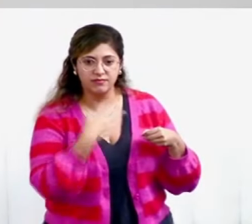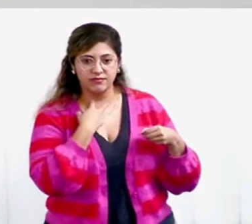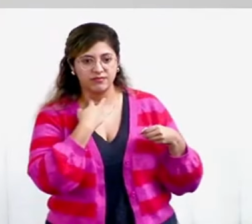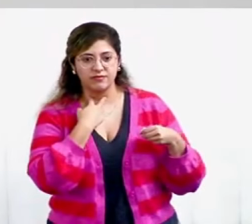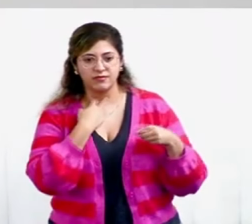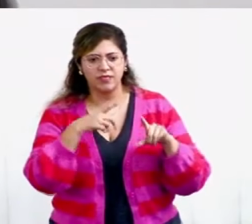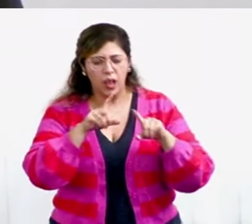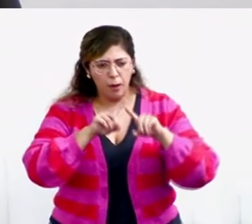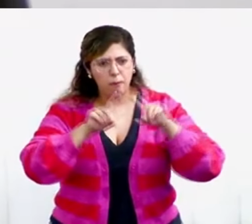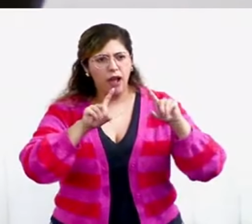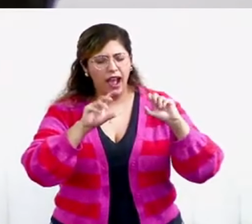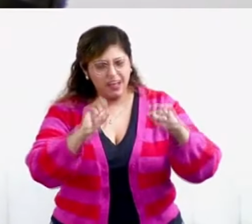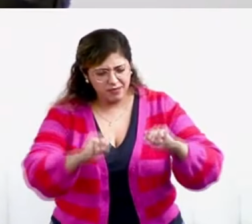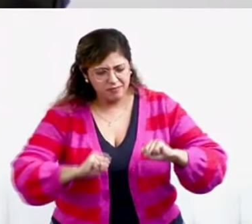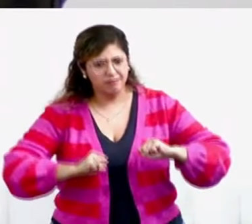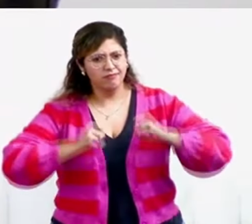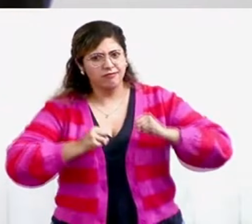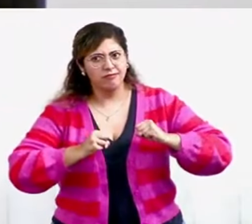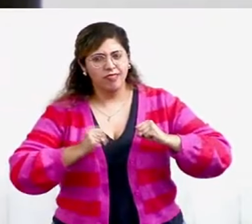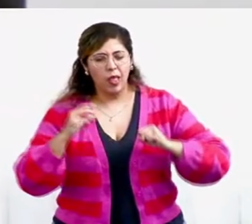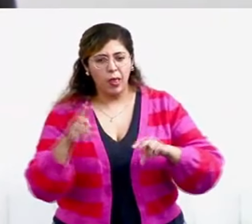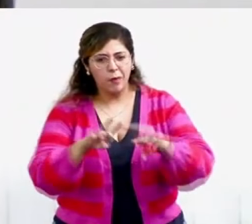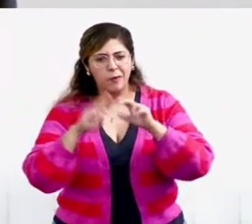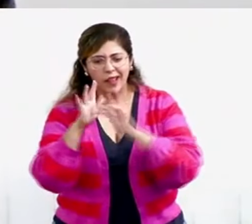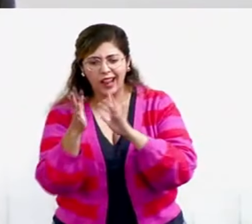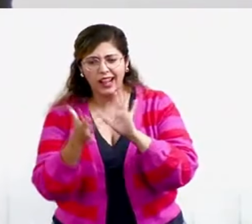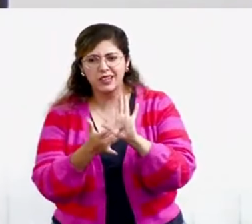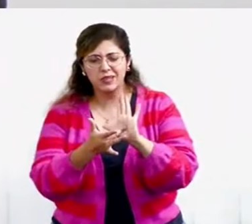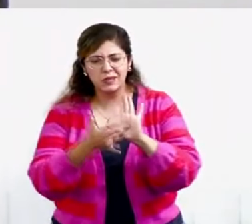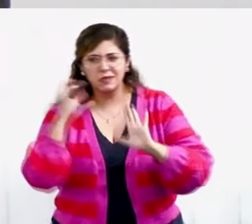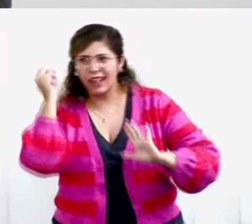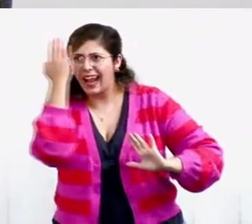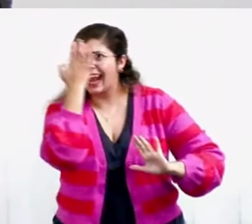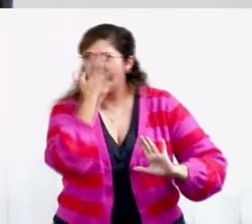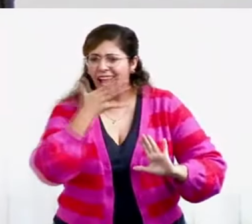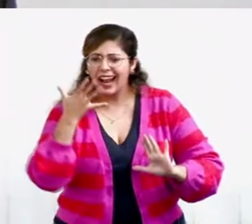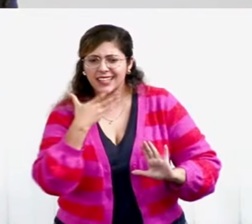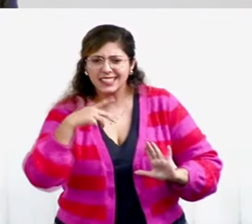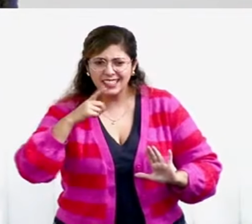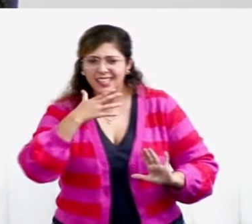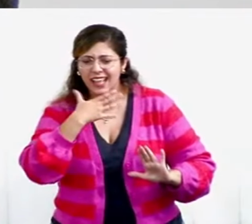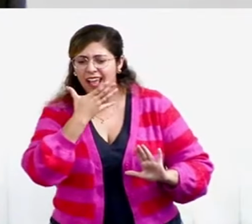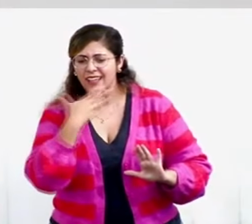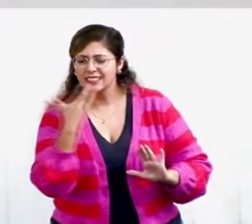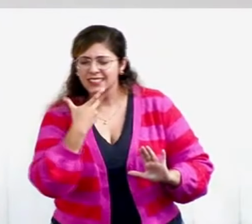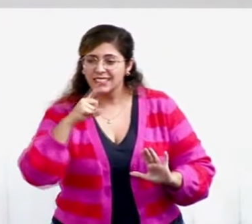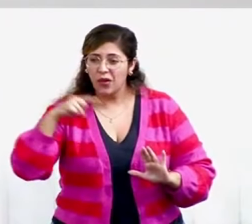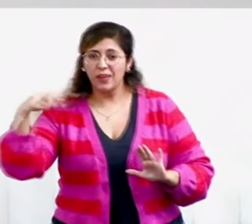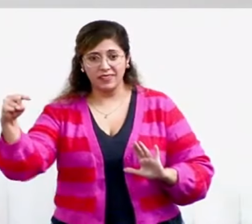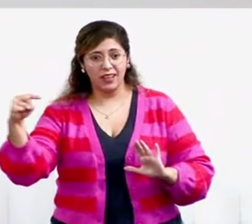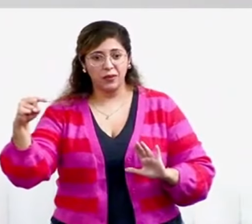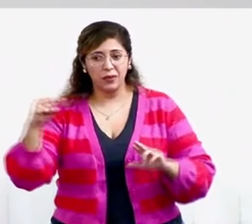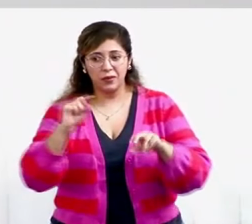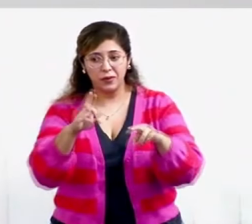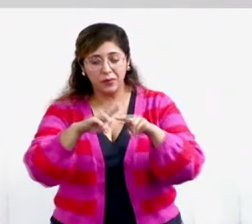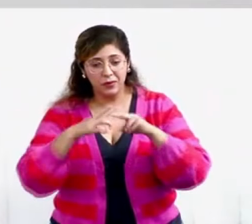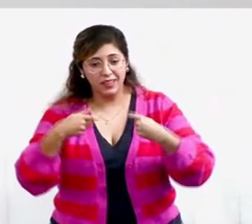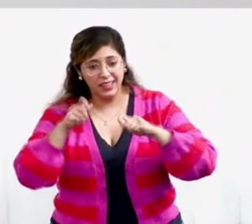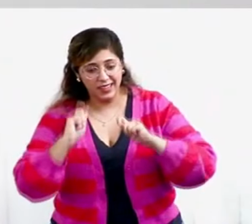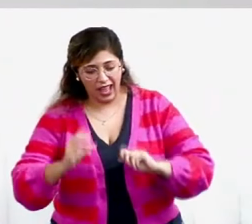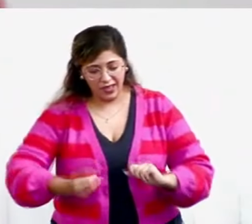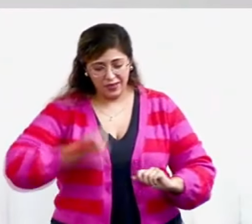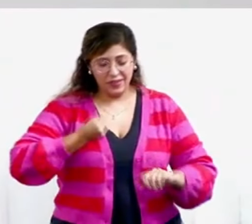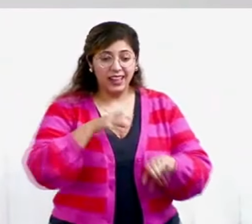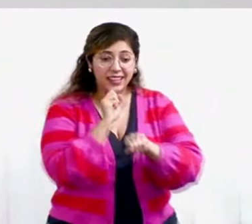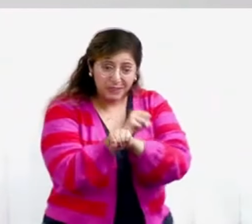salvífica que nos impulsiona a viver e a desejar uma vida de esperança. Para